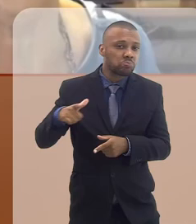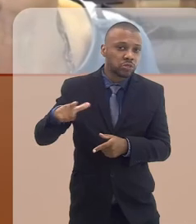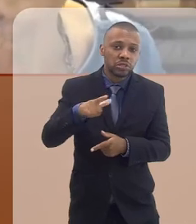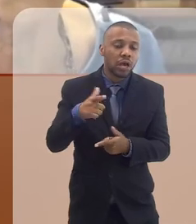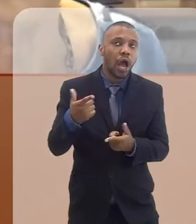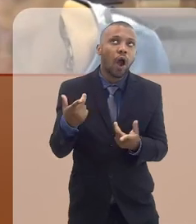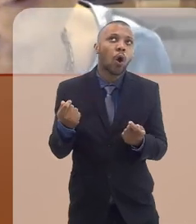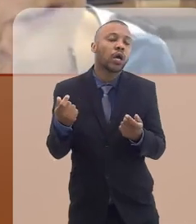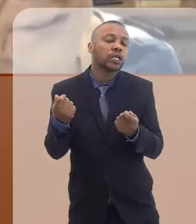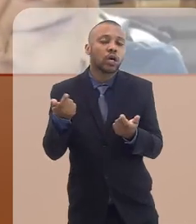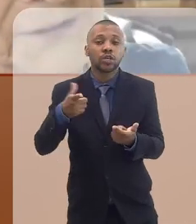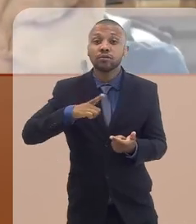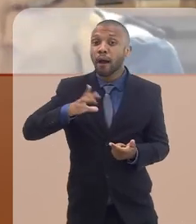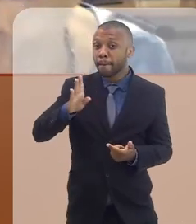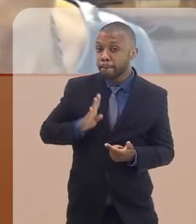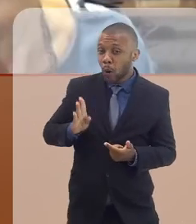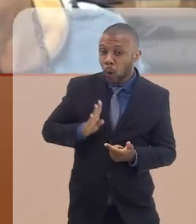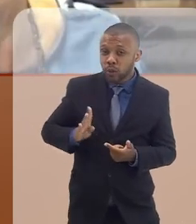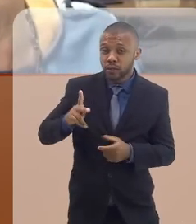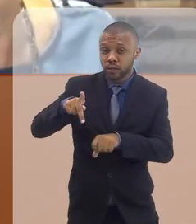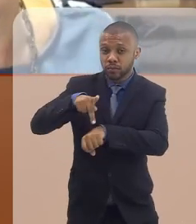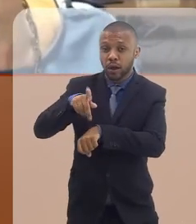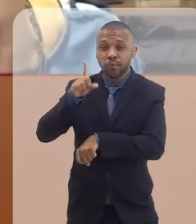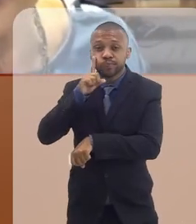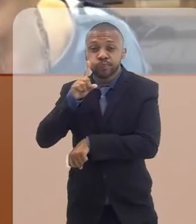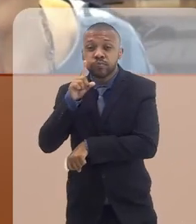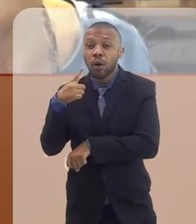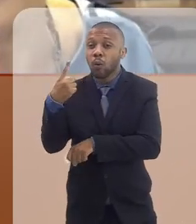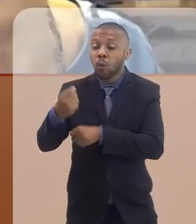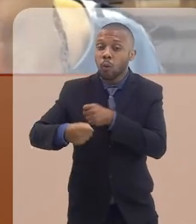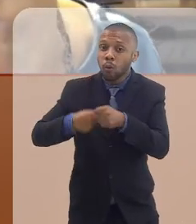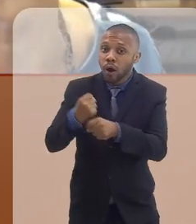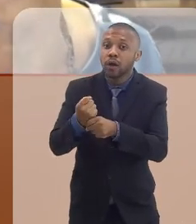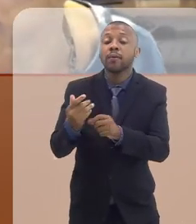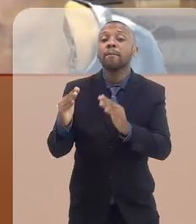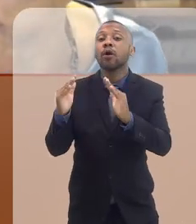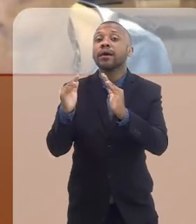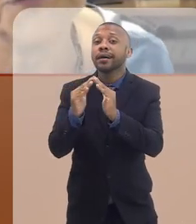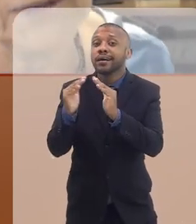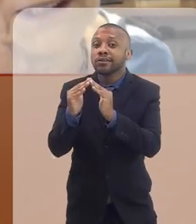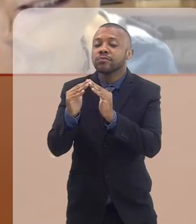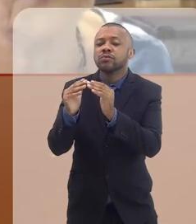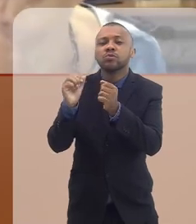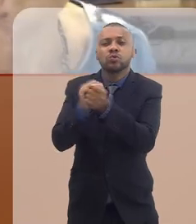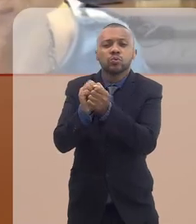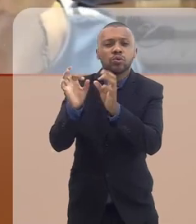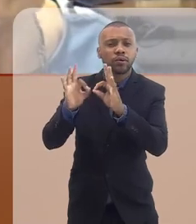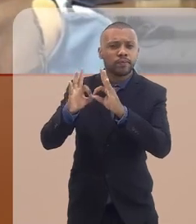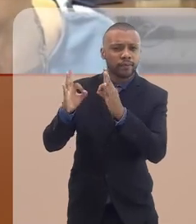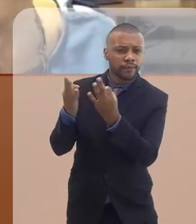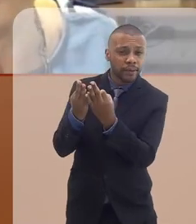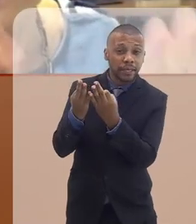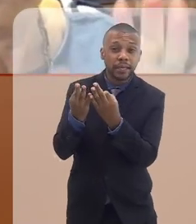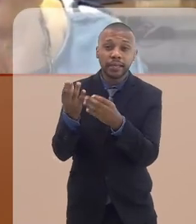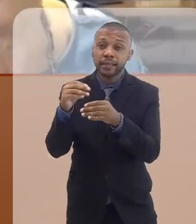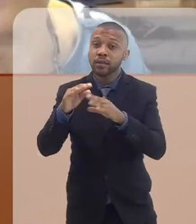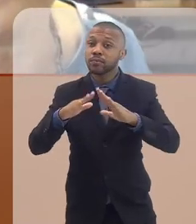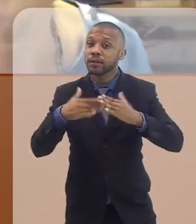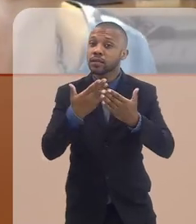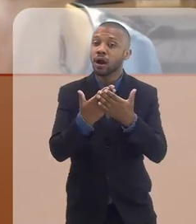condições, American Field Service. E eu fiquei um ano morando em casa de família. Fui para uma